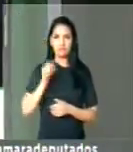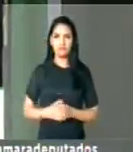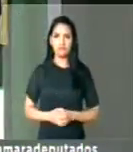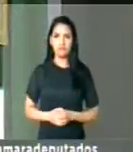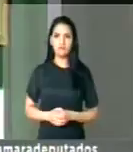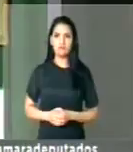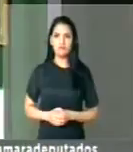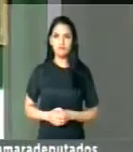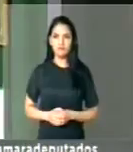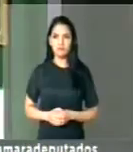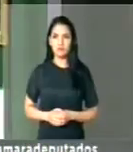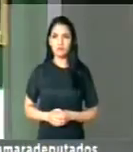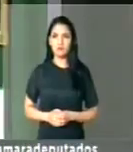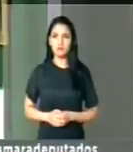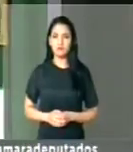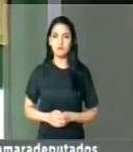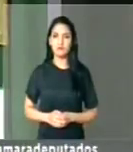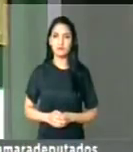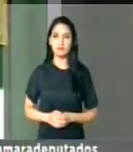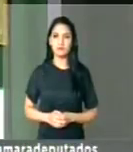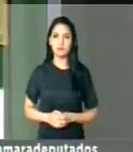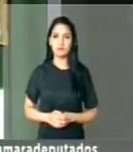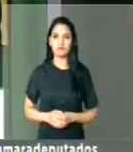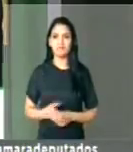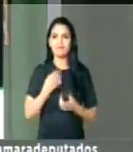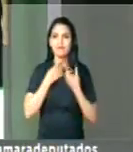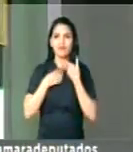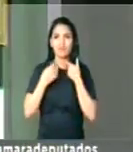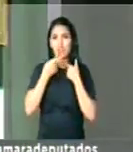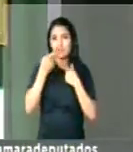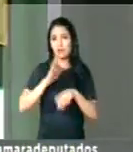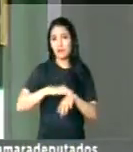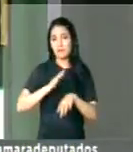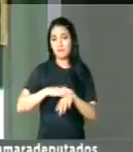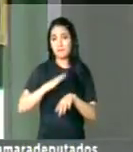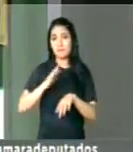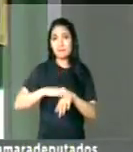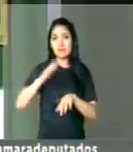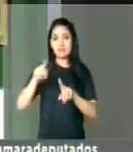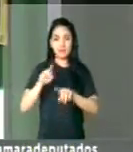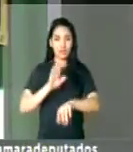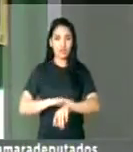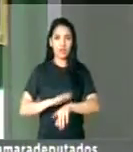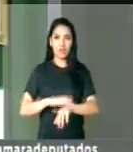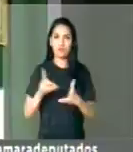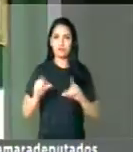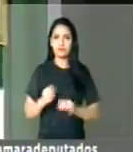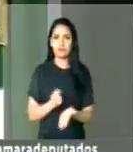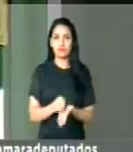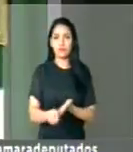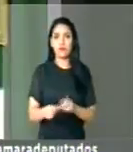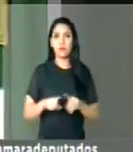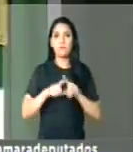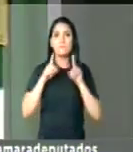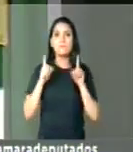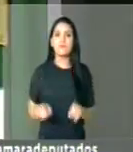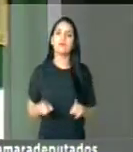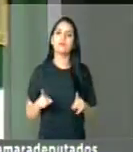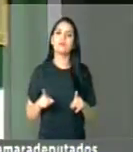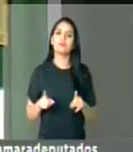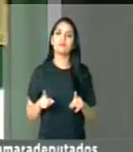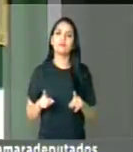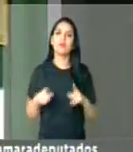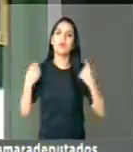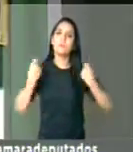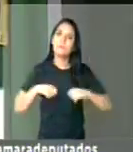Eu quero aqui, eu gostaria de falar muitas outras coisas, mas infelizmente o meu tempo não está permitindo. Mas, senhor presidente, eu não poderia deixar